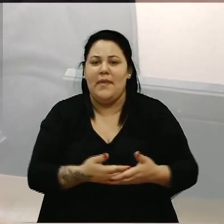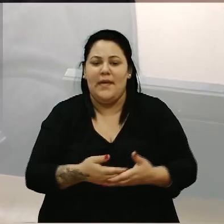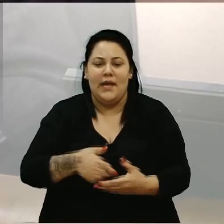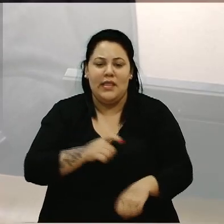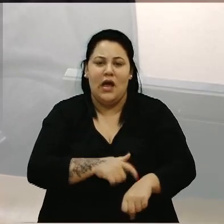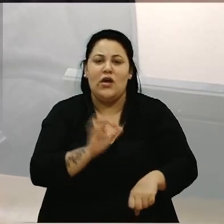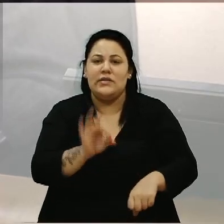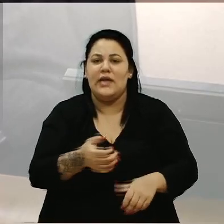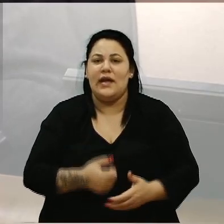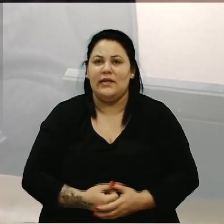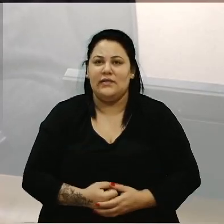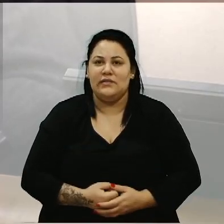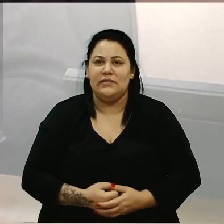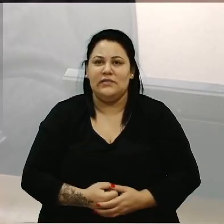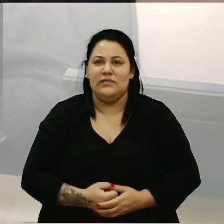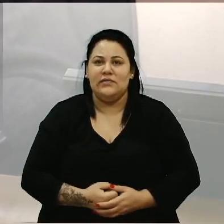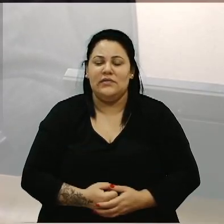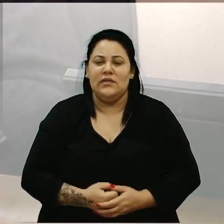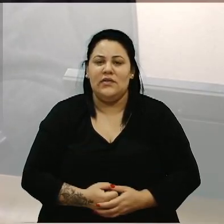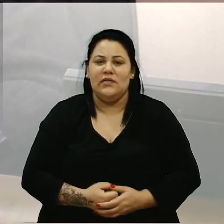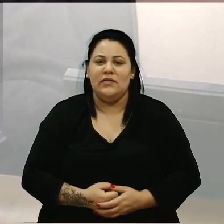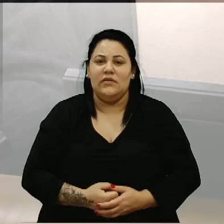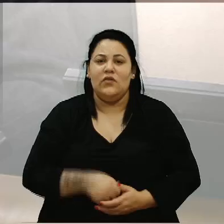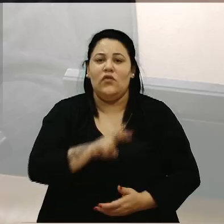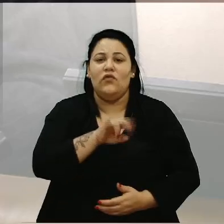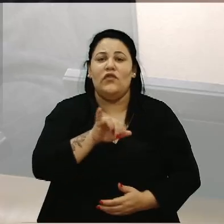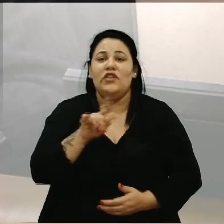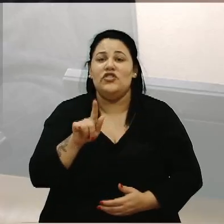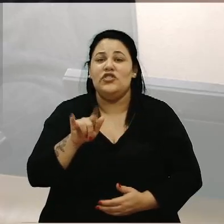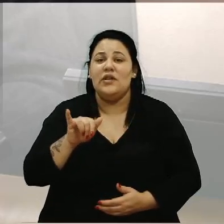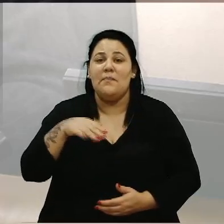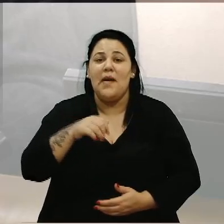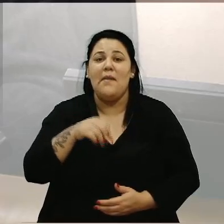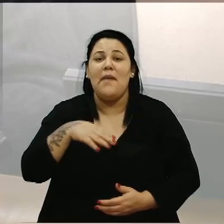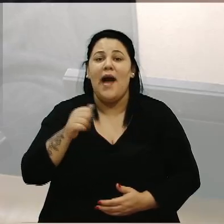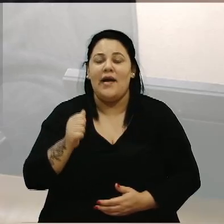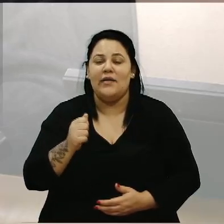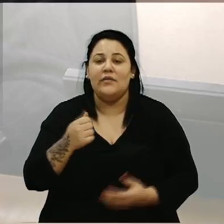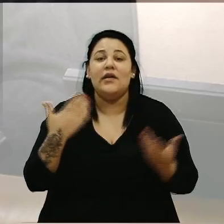Né? Como é que anda o Vigimama? Como é que andam esses programas que deram tanto